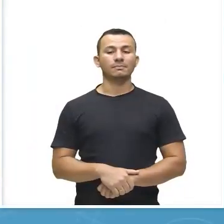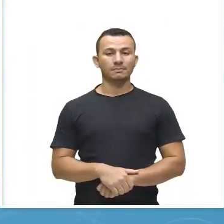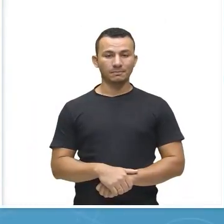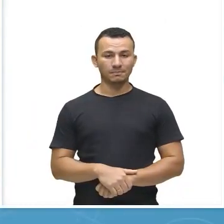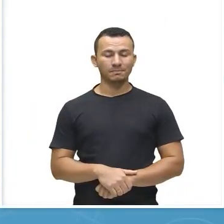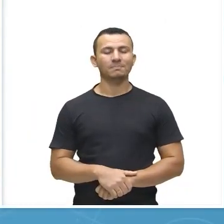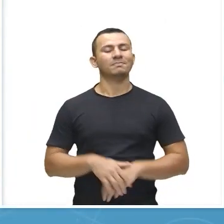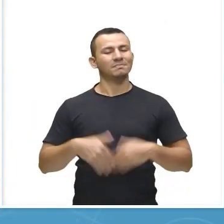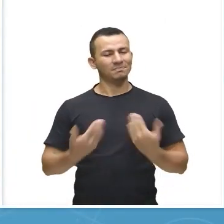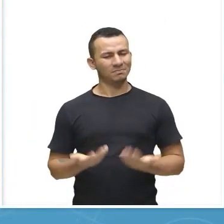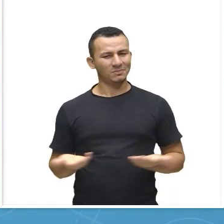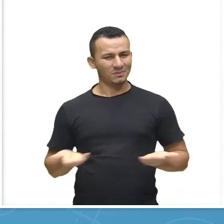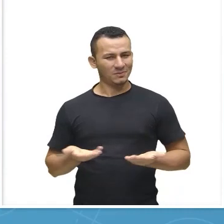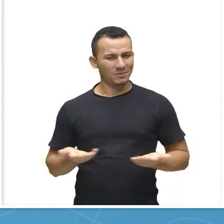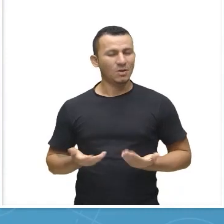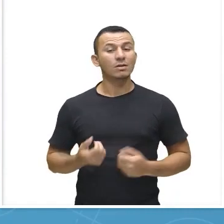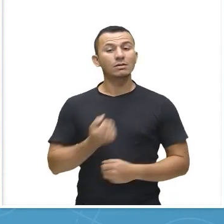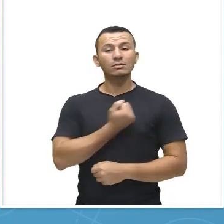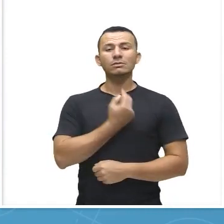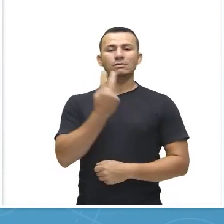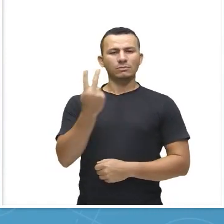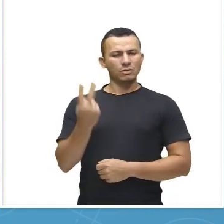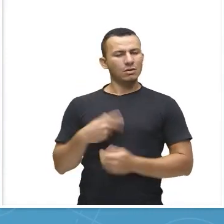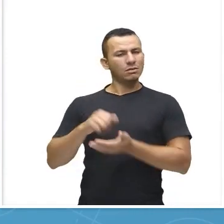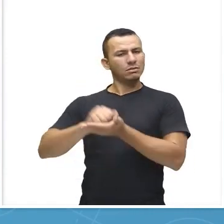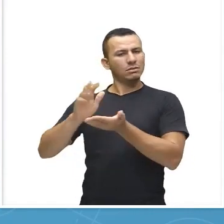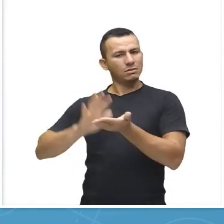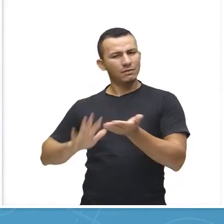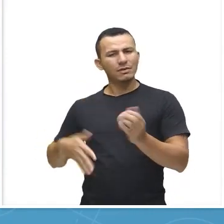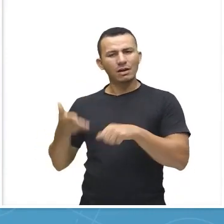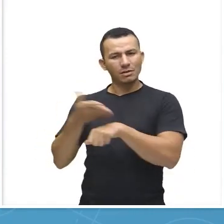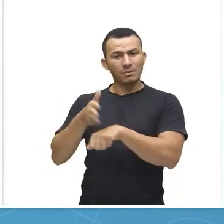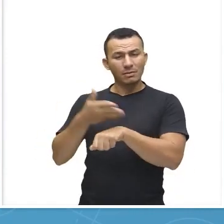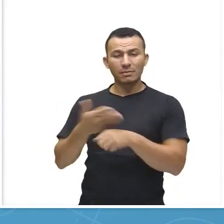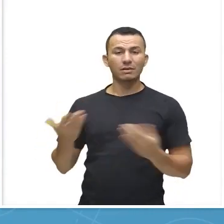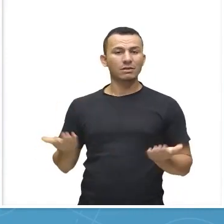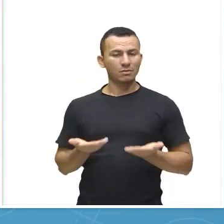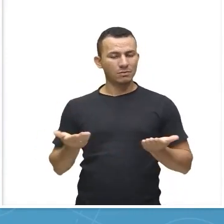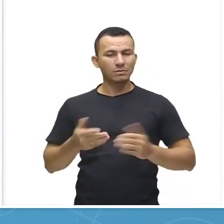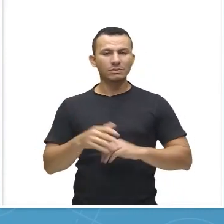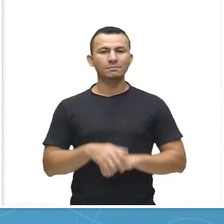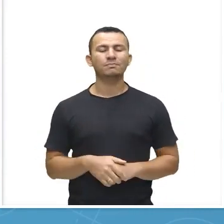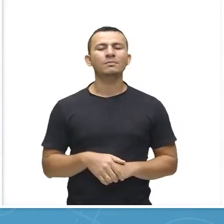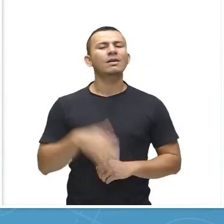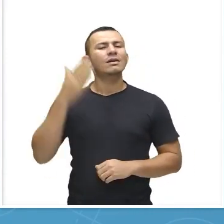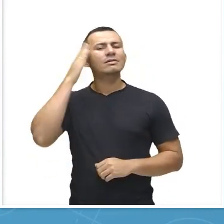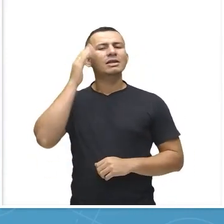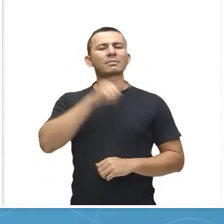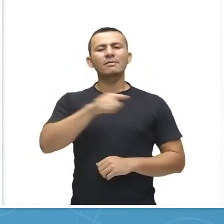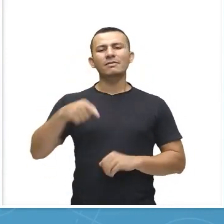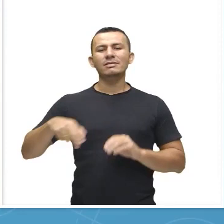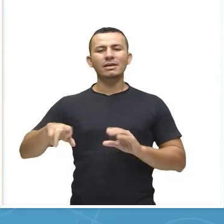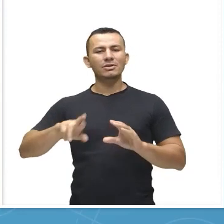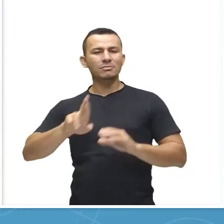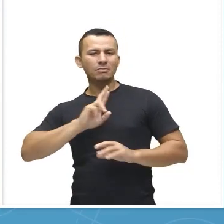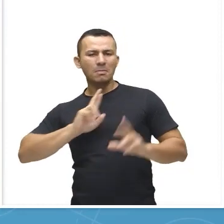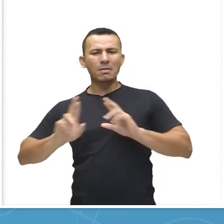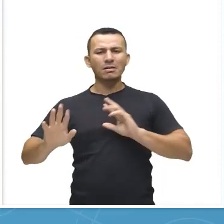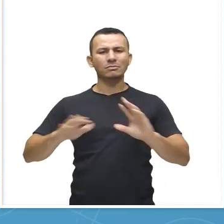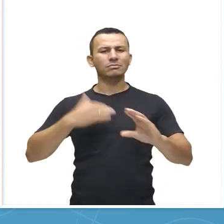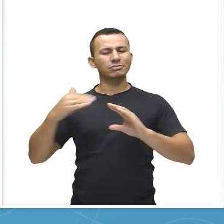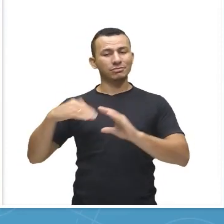Estamos de volta aí com a nossa segunda questão do nosso Praticando de hoje. Vamos ver o que vocês responderam no nosso chat. Então, vamos lá,